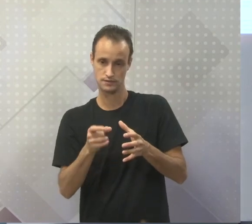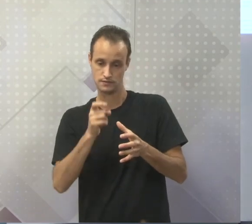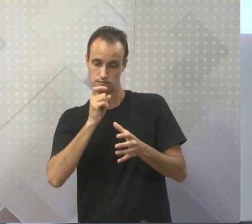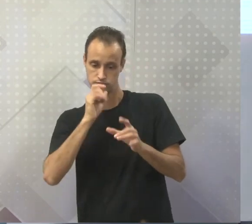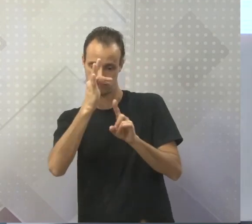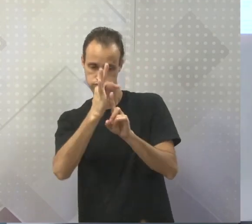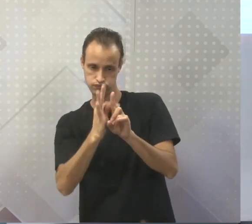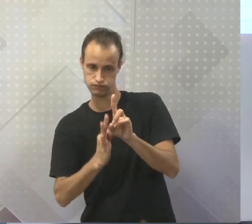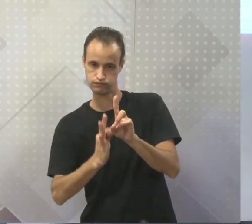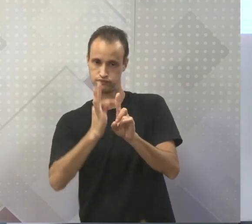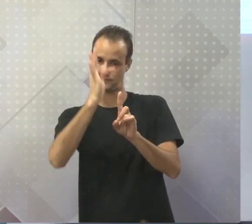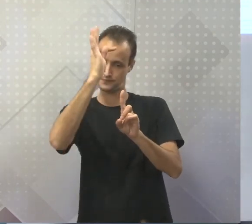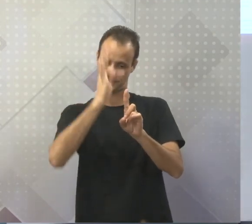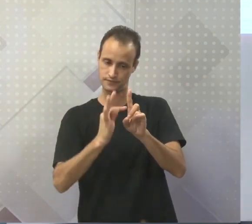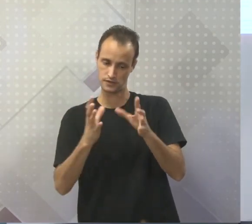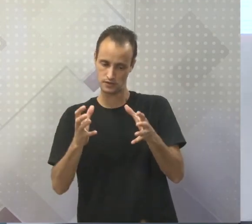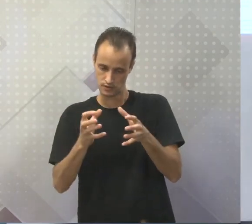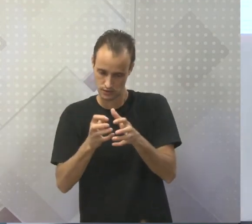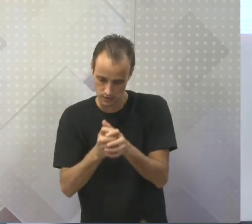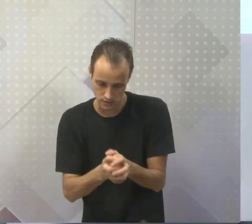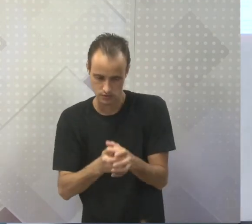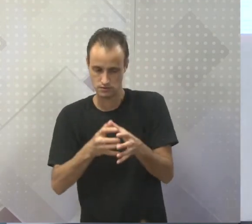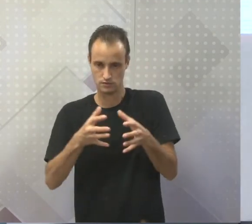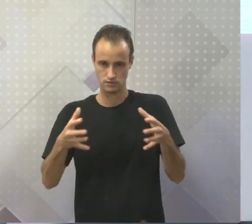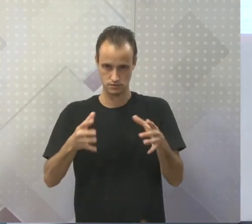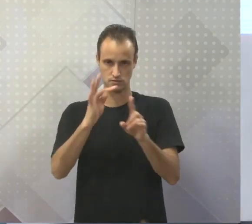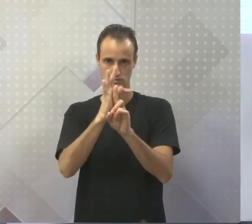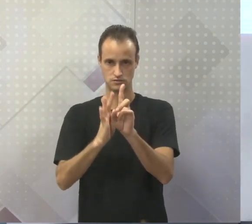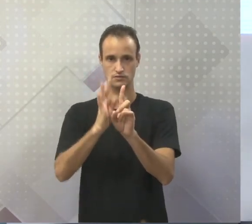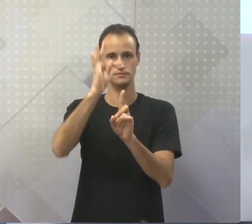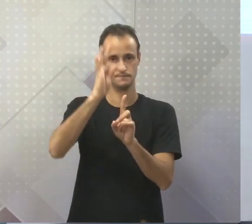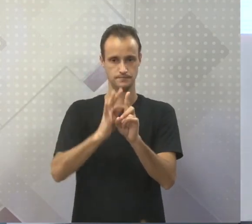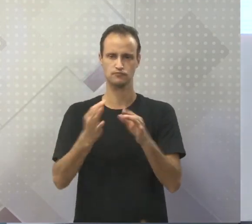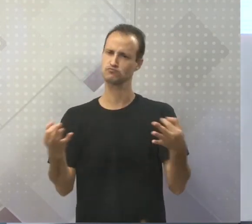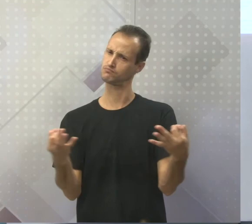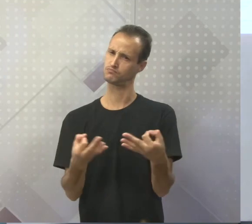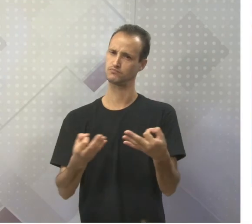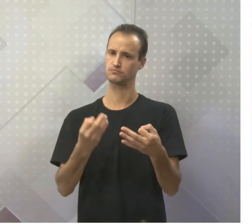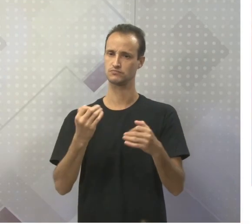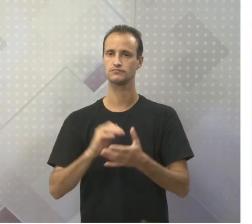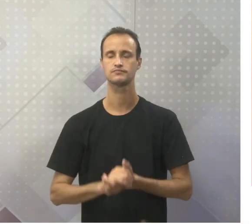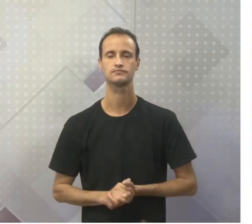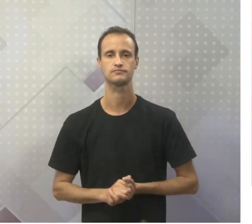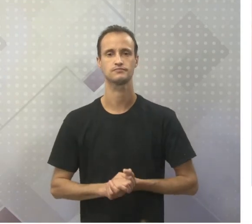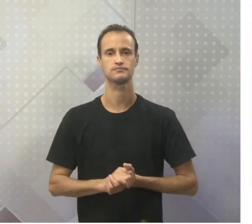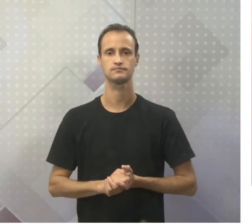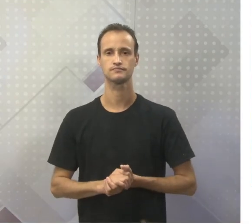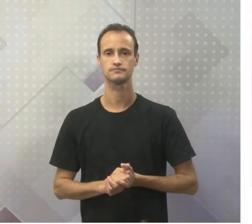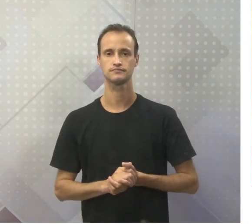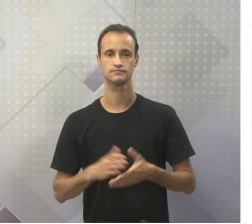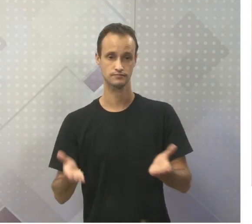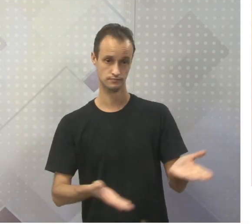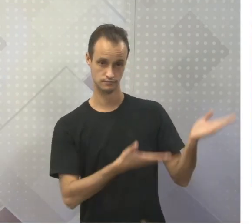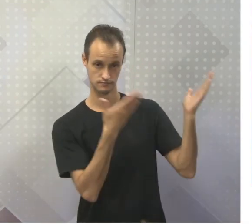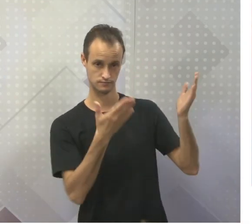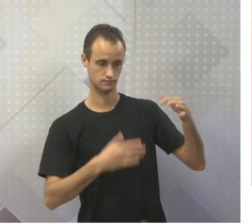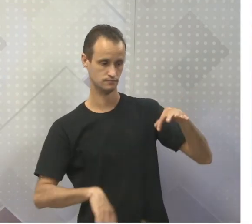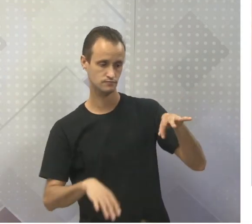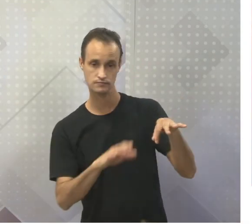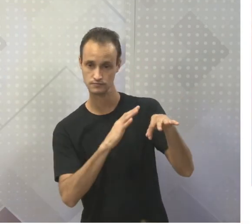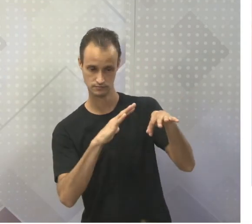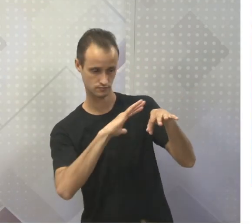Se está frio, ele contrai para aquecer. Perfeita natureza, né? E aqui os órgãos sexuais